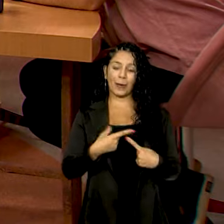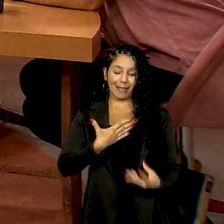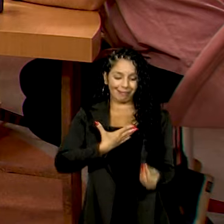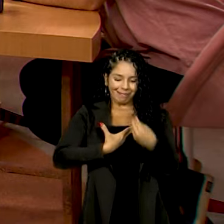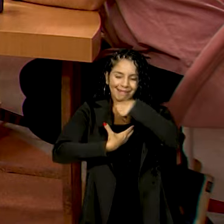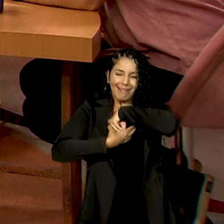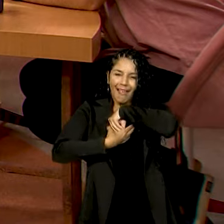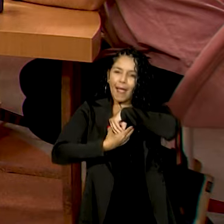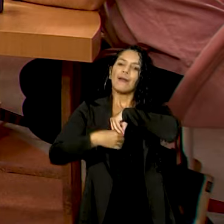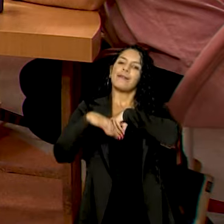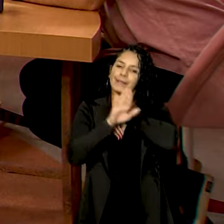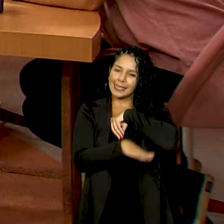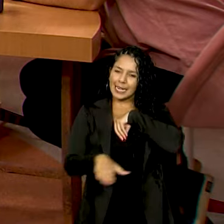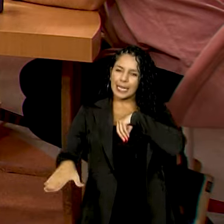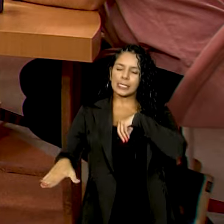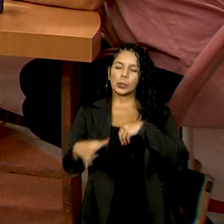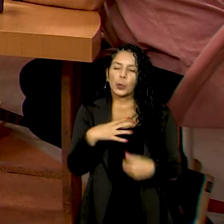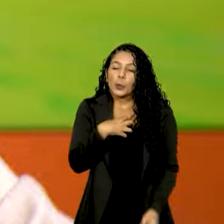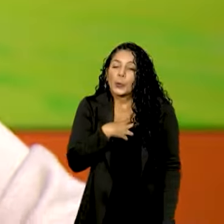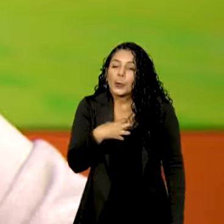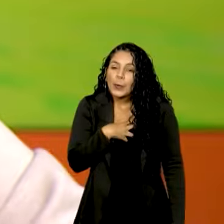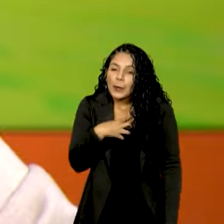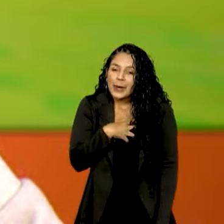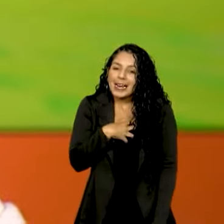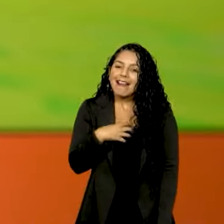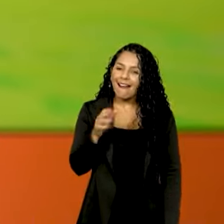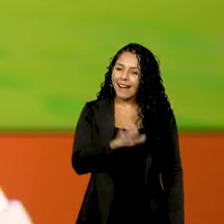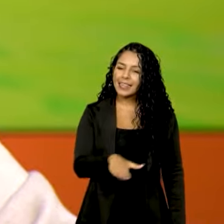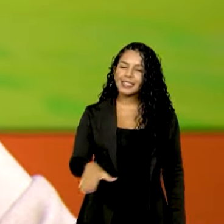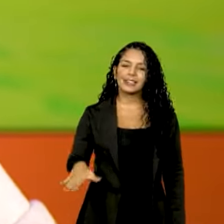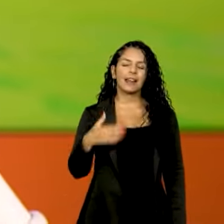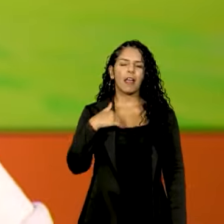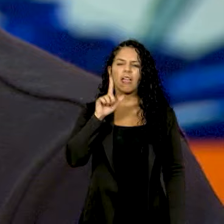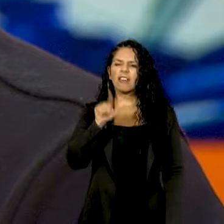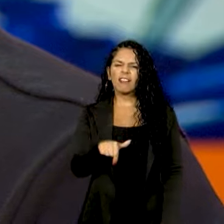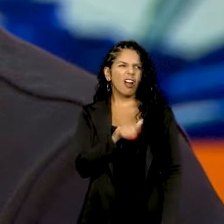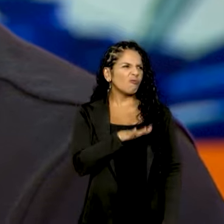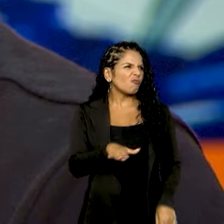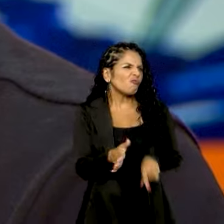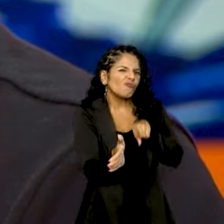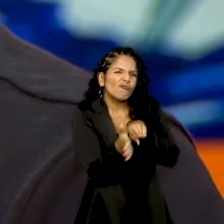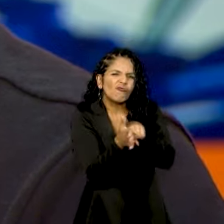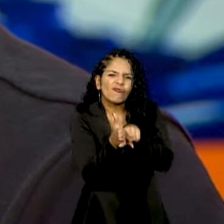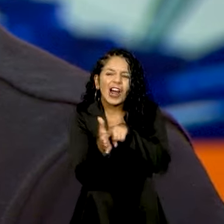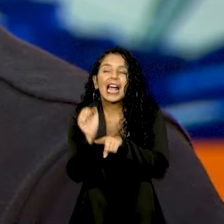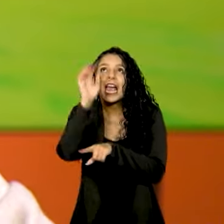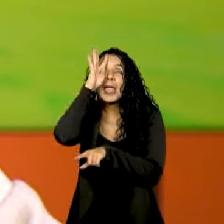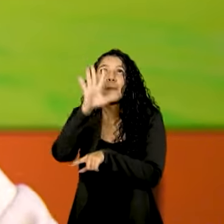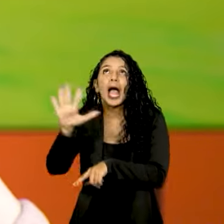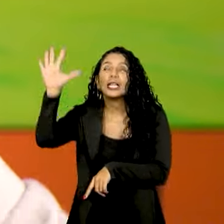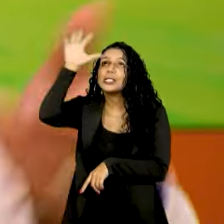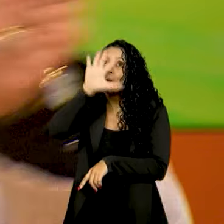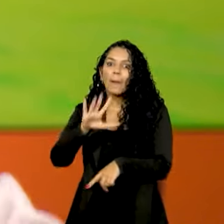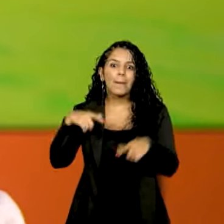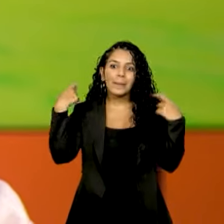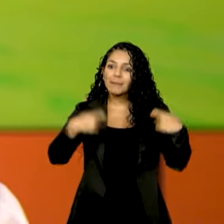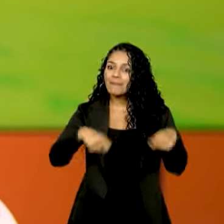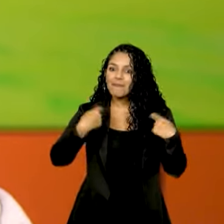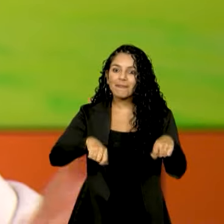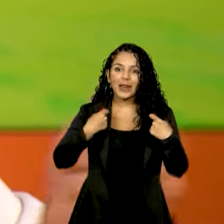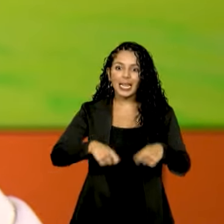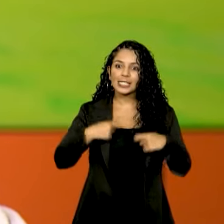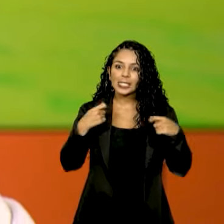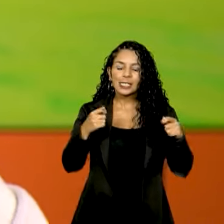da criança, a essência dela, que é esse ser investigativo, imaginativo, que precisa de